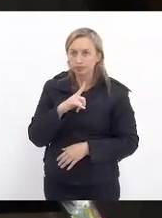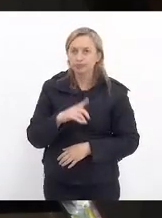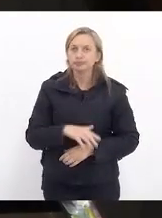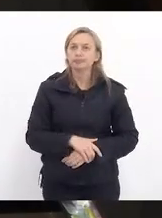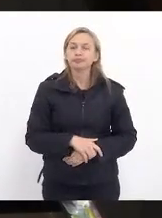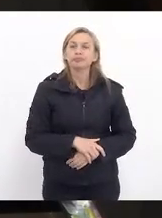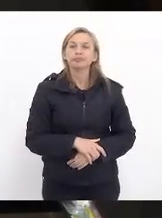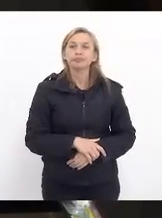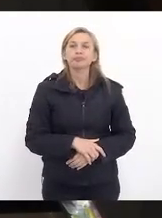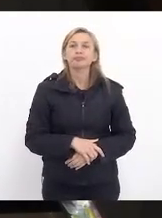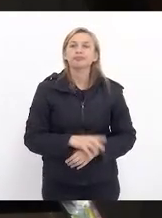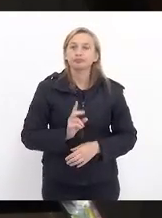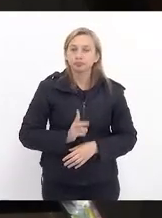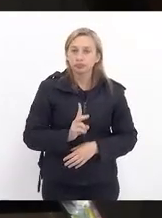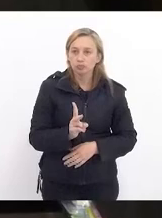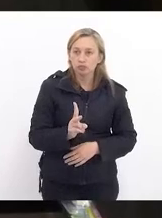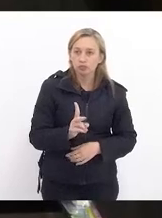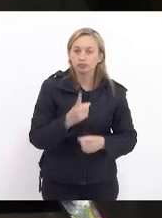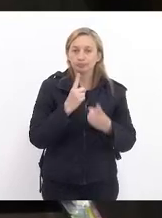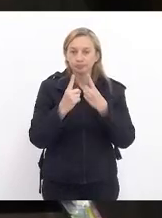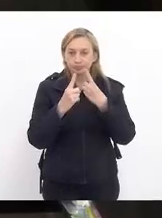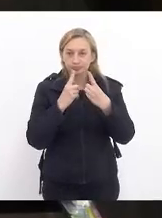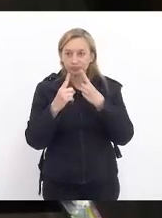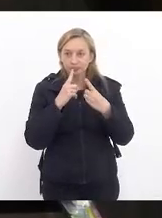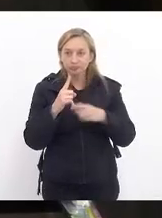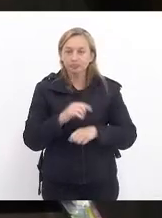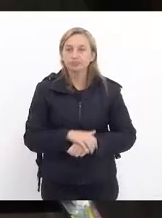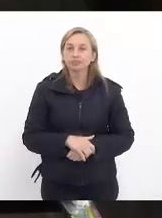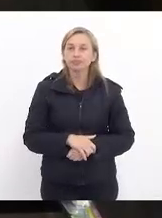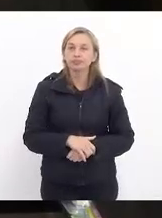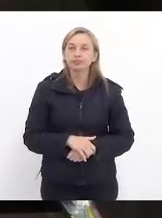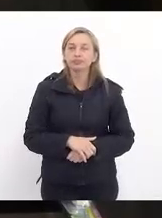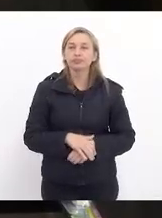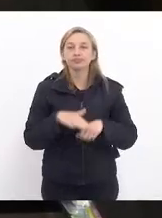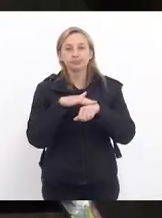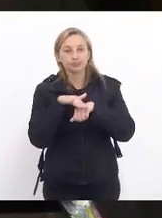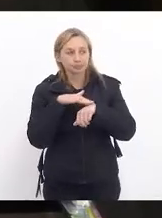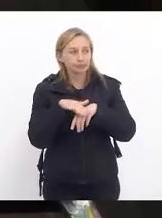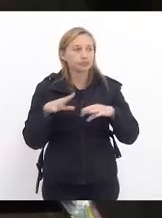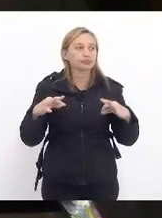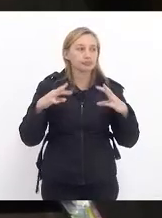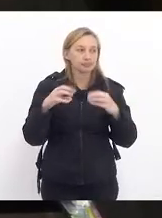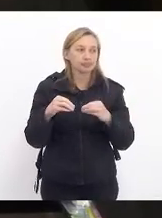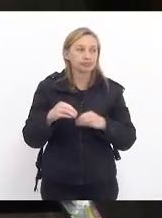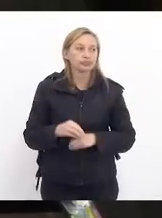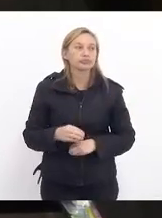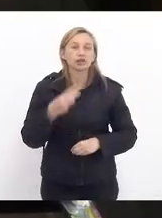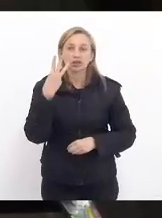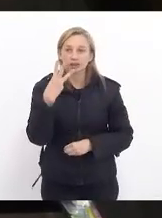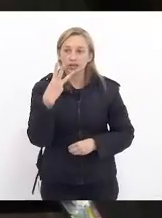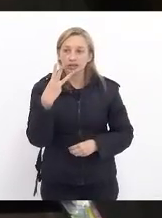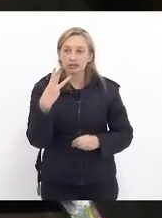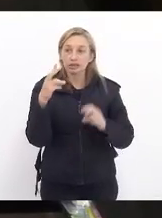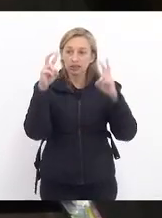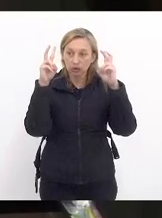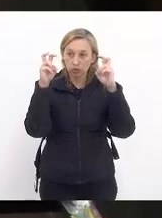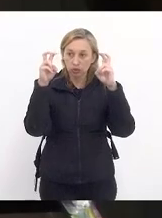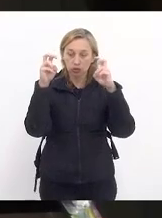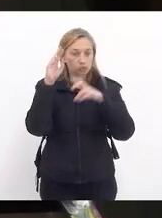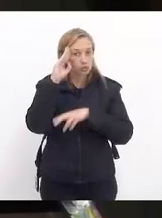ainda os ruídos permanecem dessas conversas 3 questões